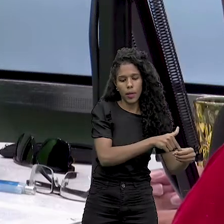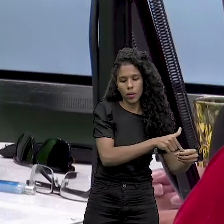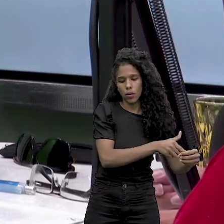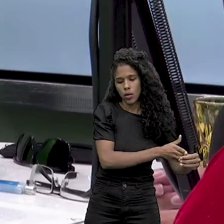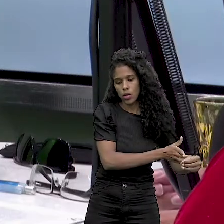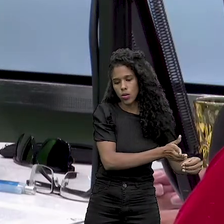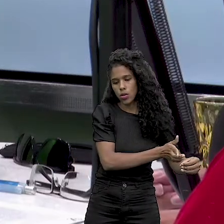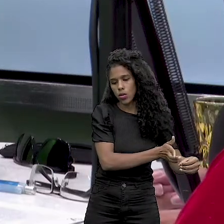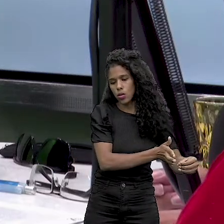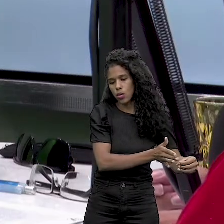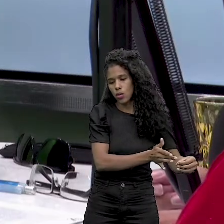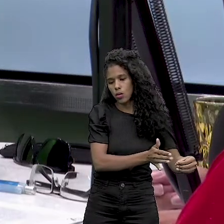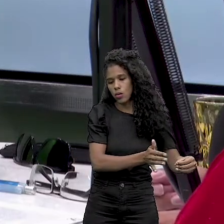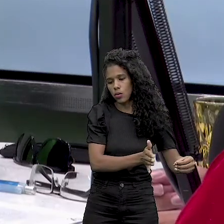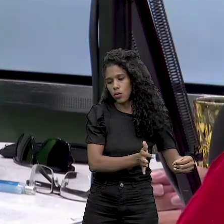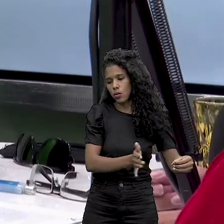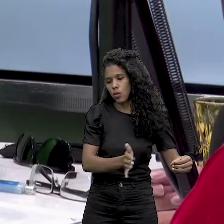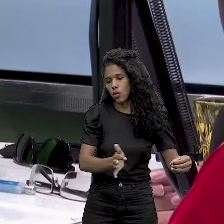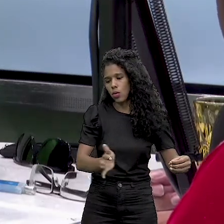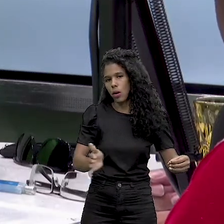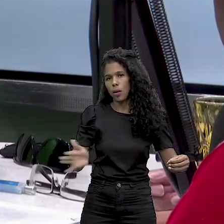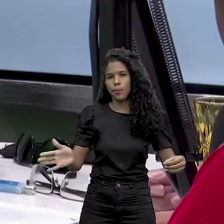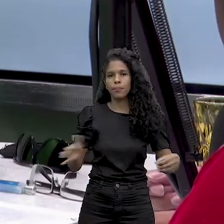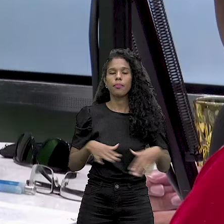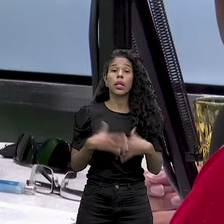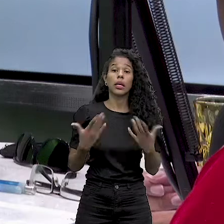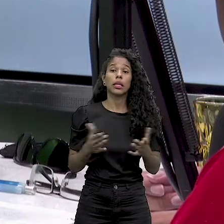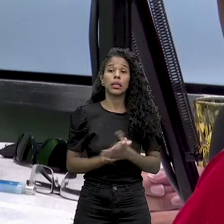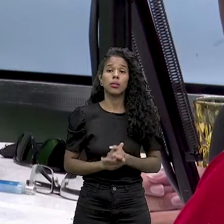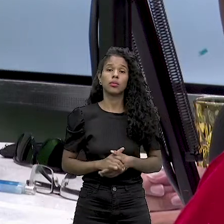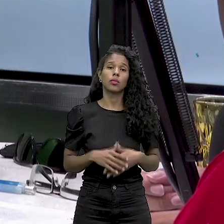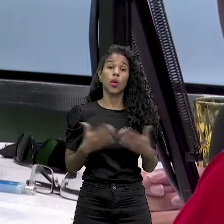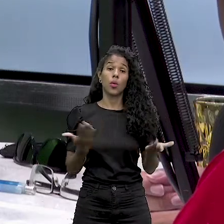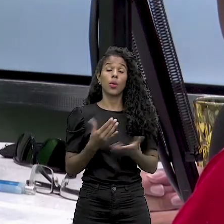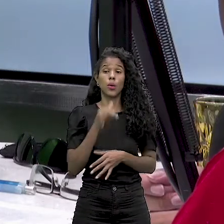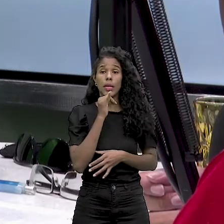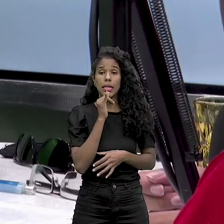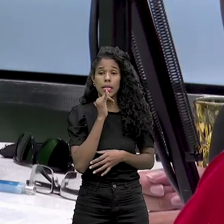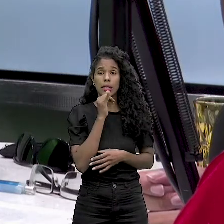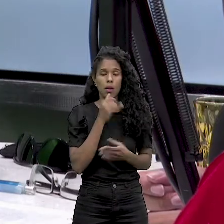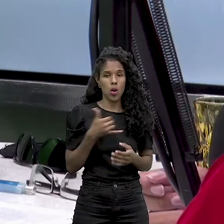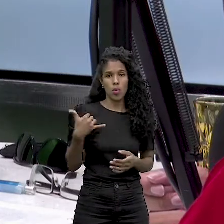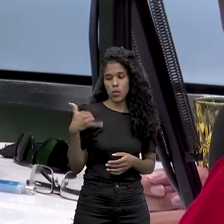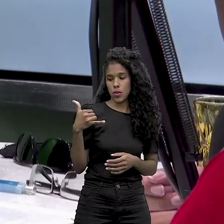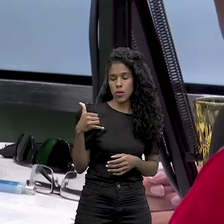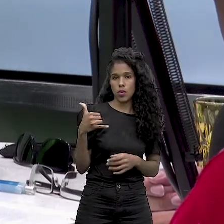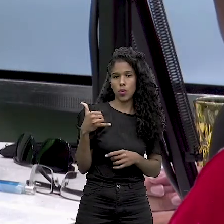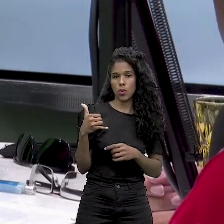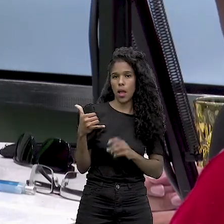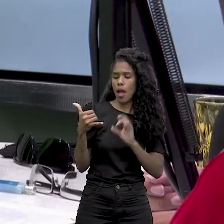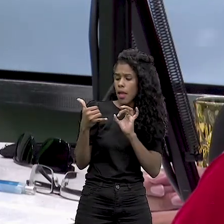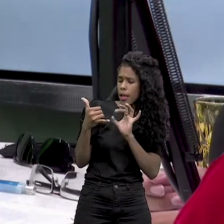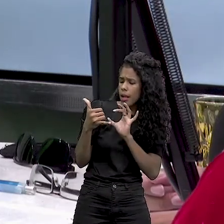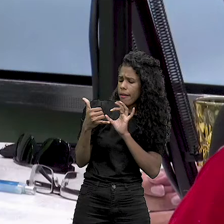parte dele vem de outro país, né? Às vezes um chip vem de um país, às vezes uma bateria vem de outro país, né? A tela vem